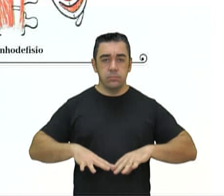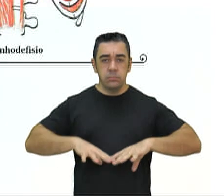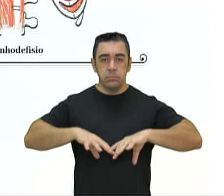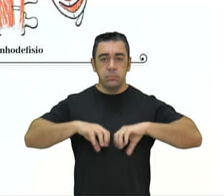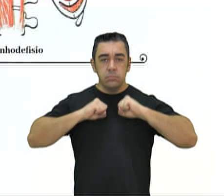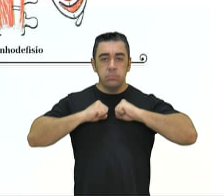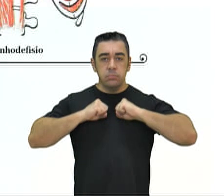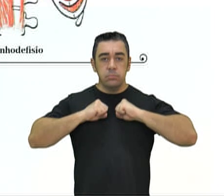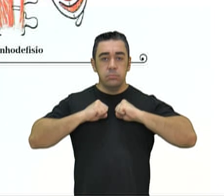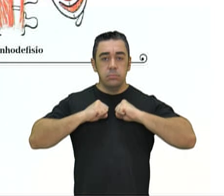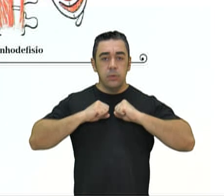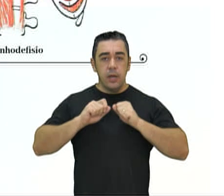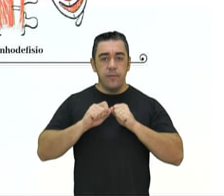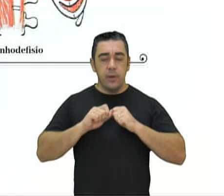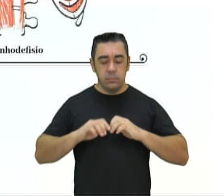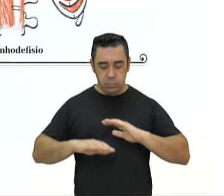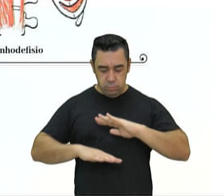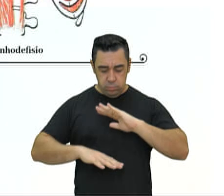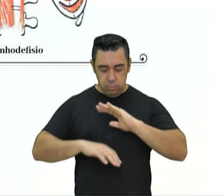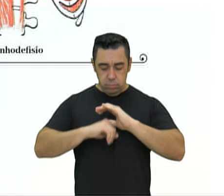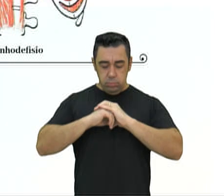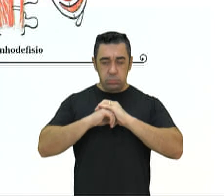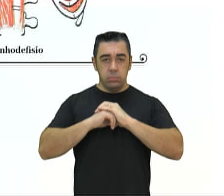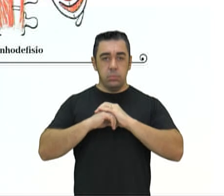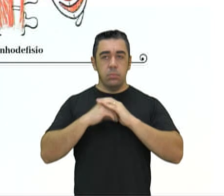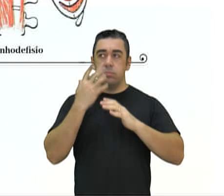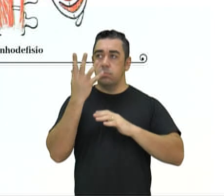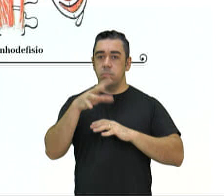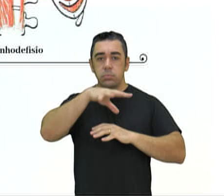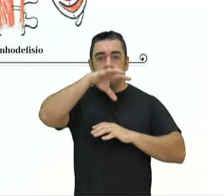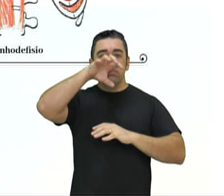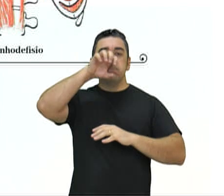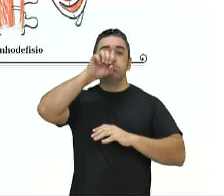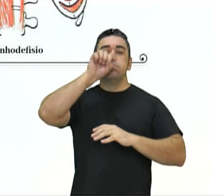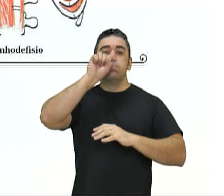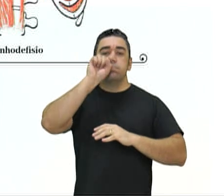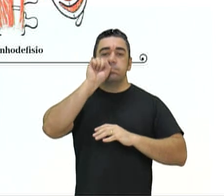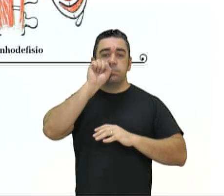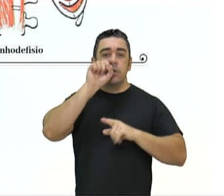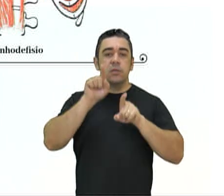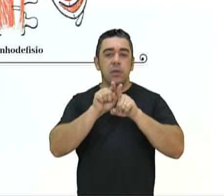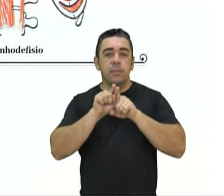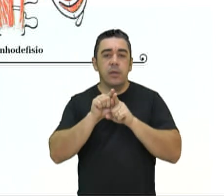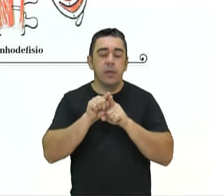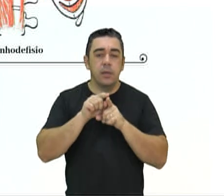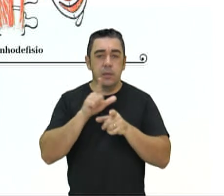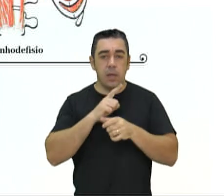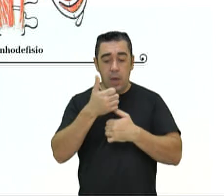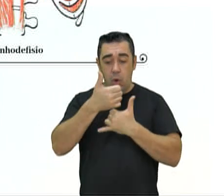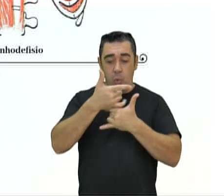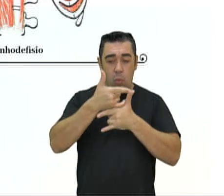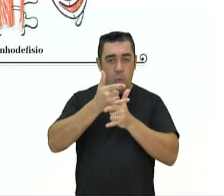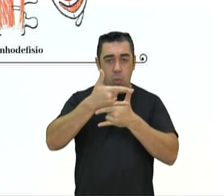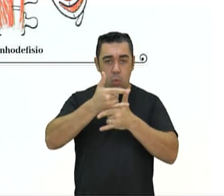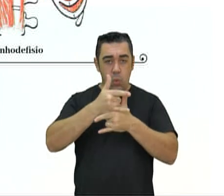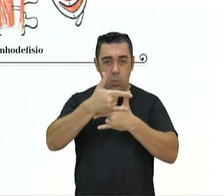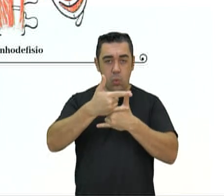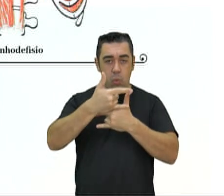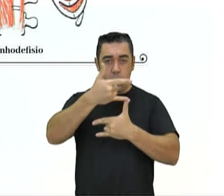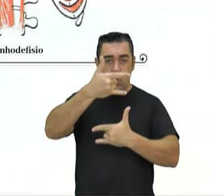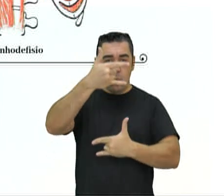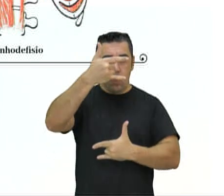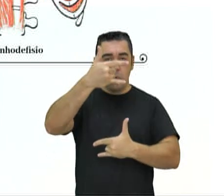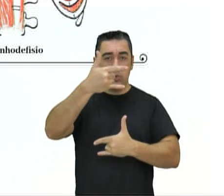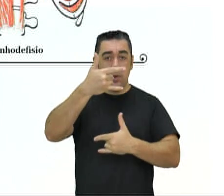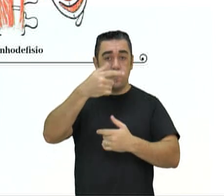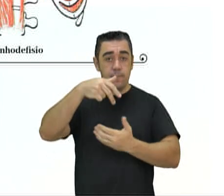pressão interna da caixa torácica, permitindo a entrada do ar nos pulmões, estabiliza a coluna vertebral e expulsões.